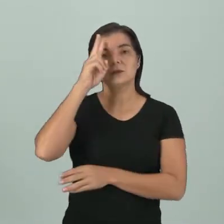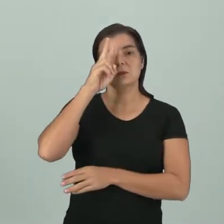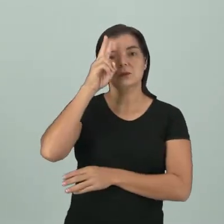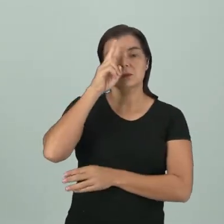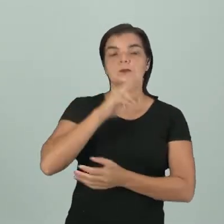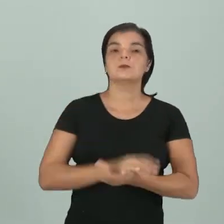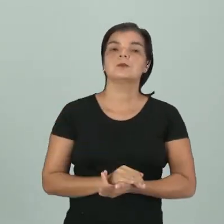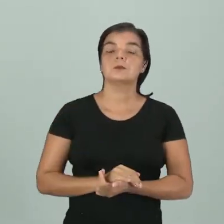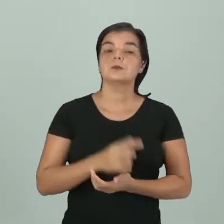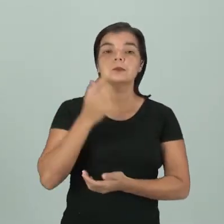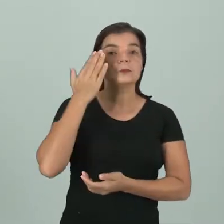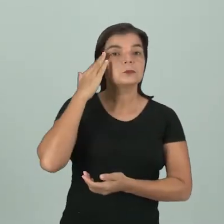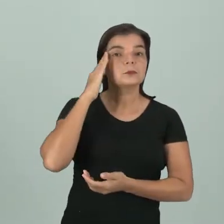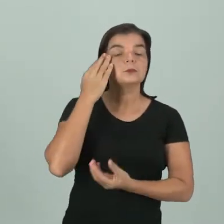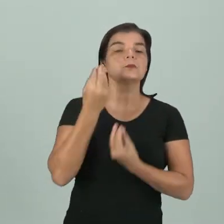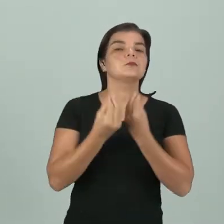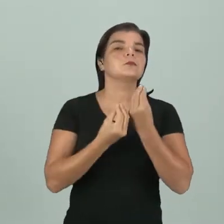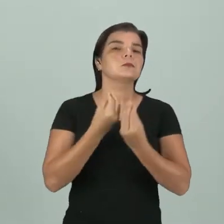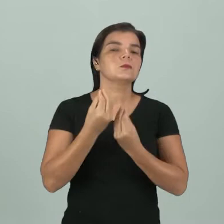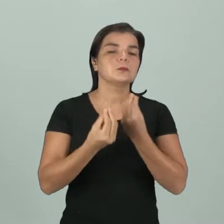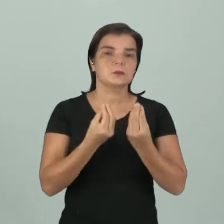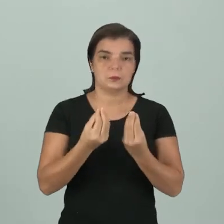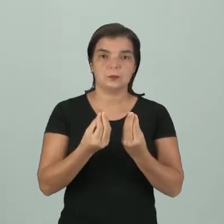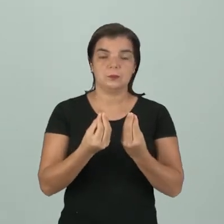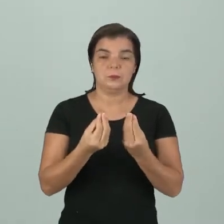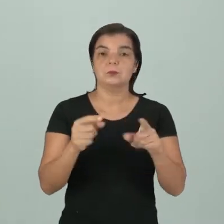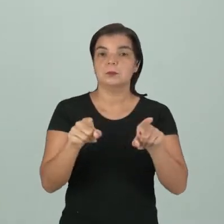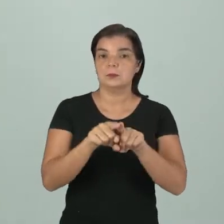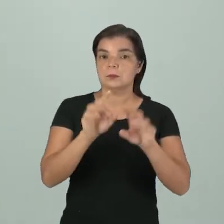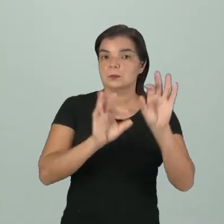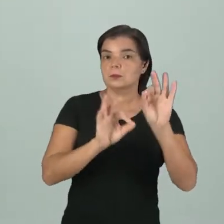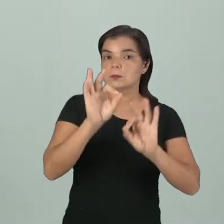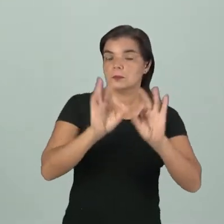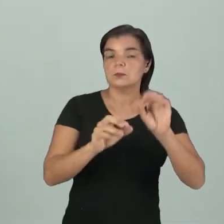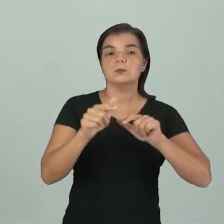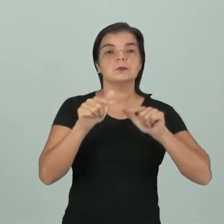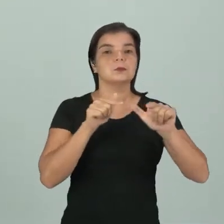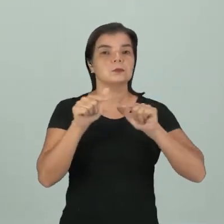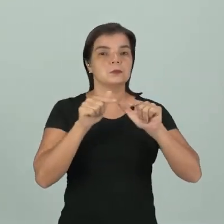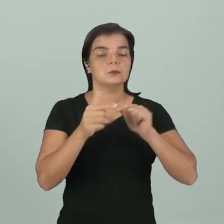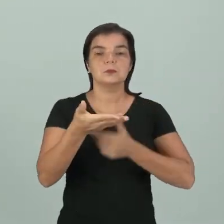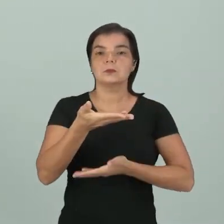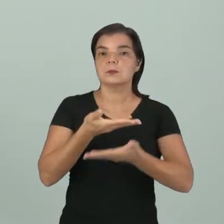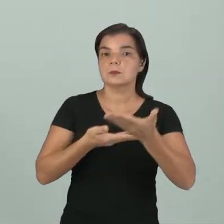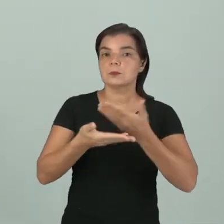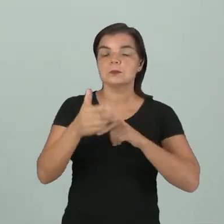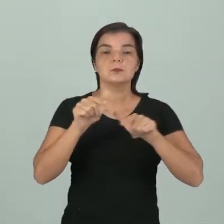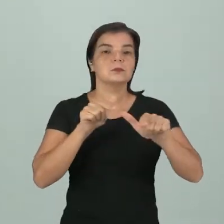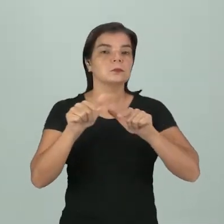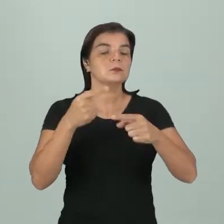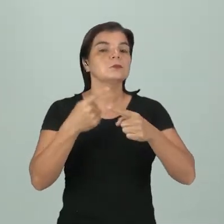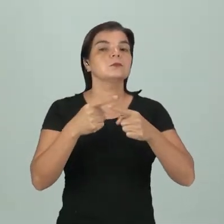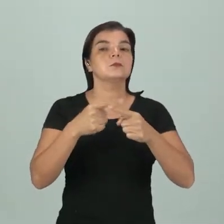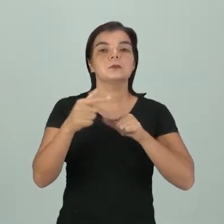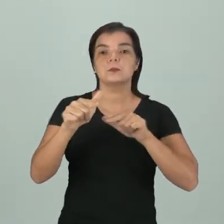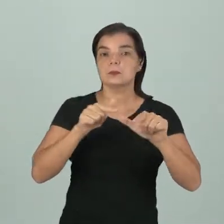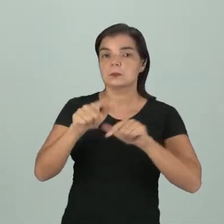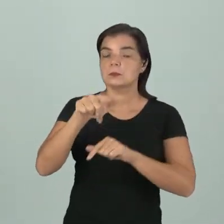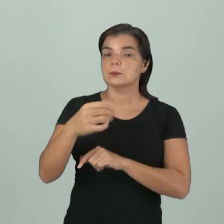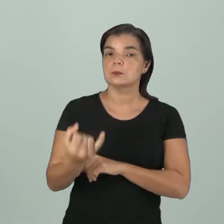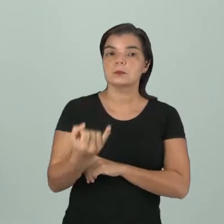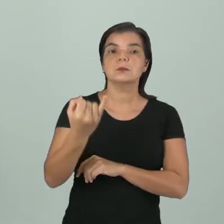toda a história. Então, a gente vai entender como que funcionam as organizações de trabalho, as relações de trabalho, por que o